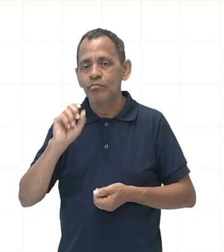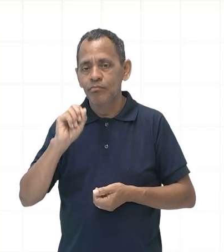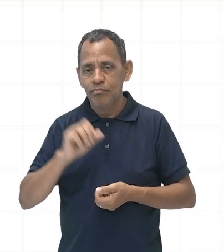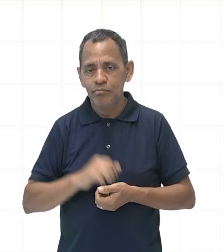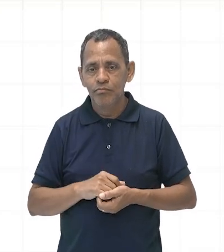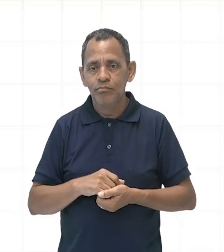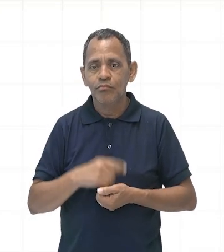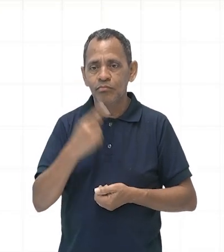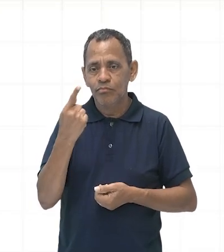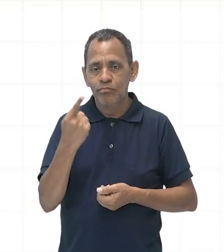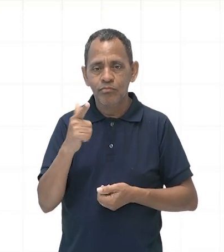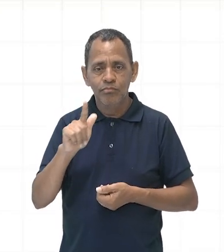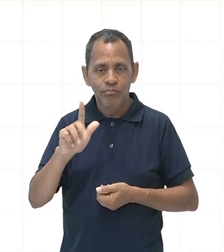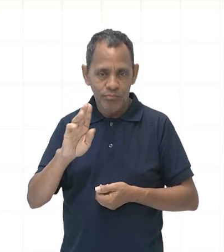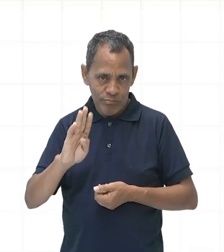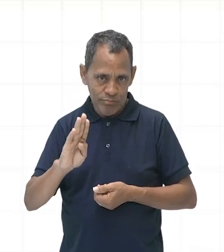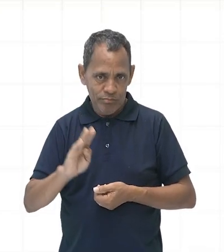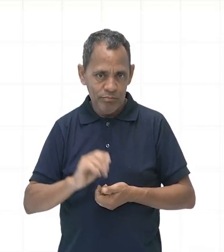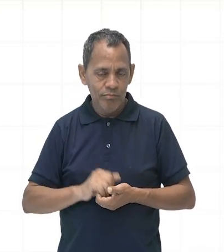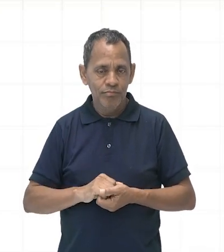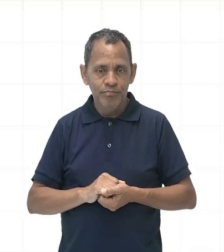e não era isso que a gente queria saber.